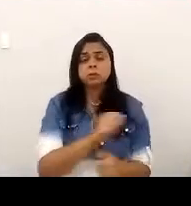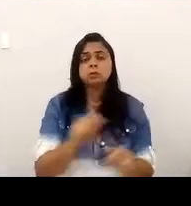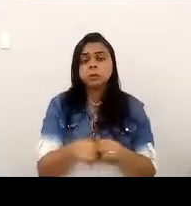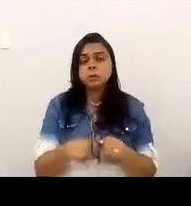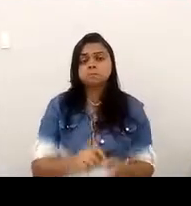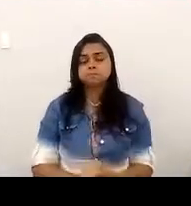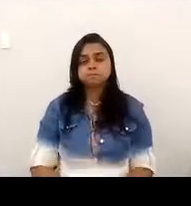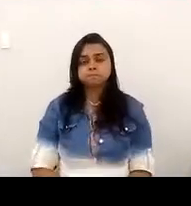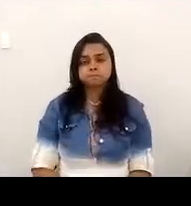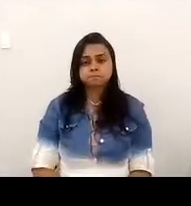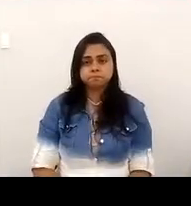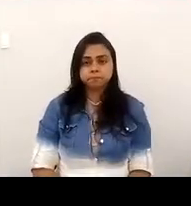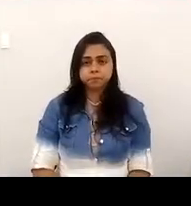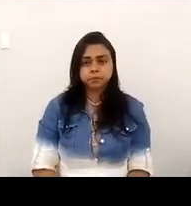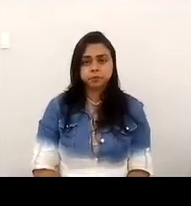Ótimo, Astrid.